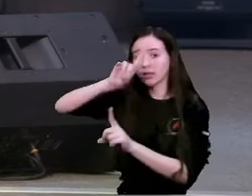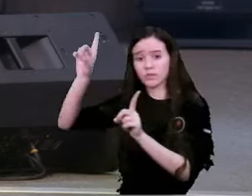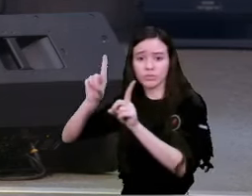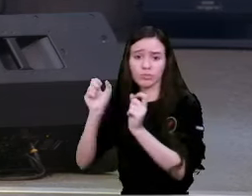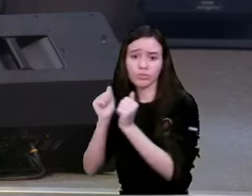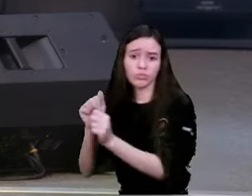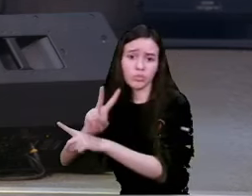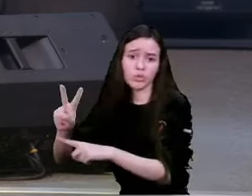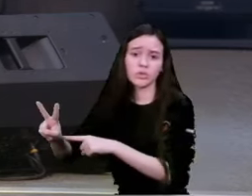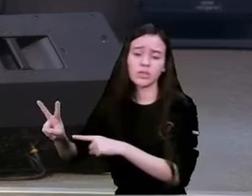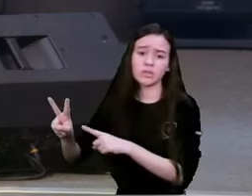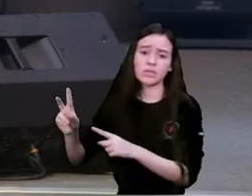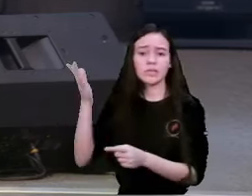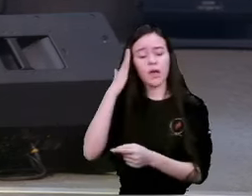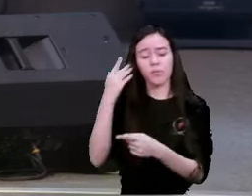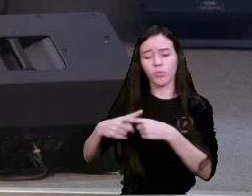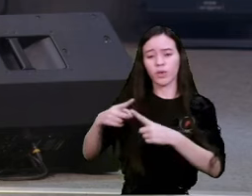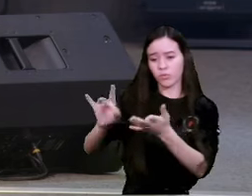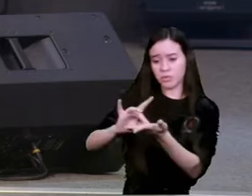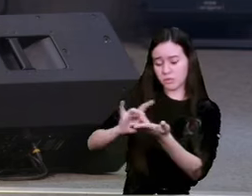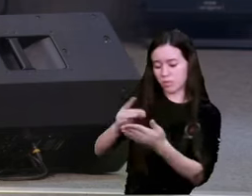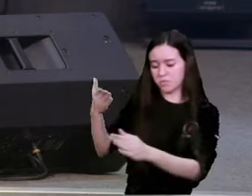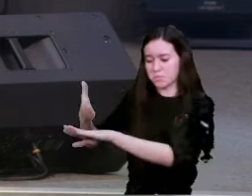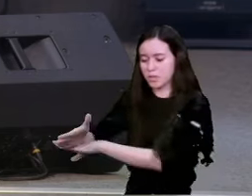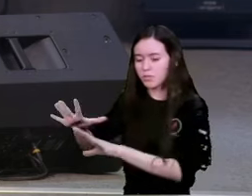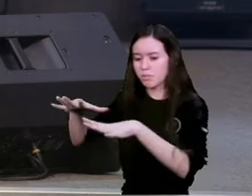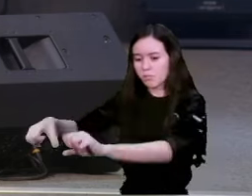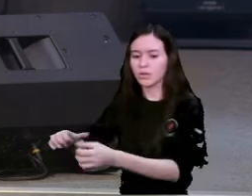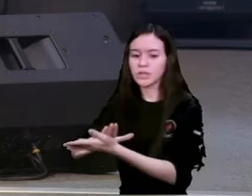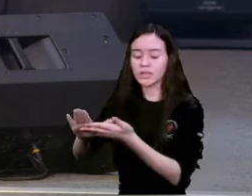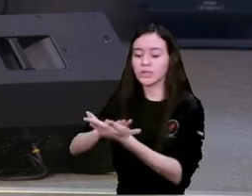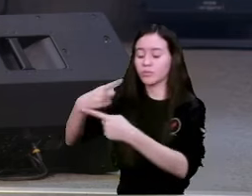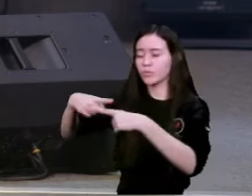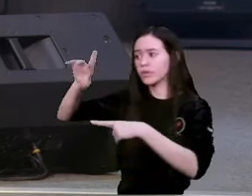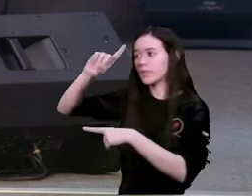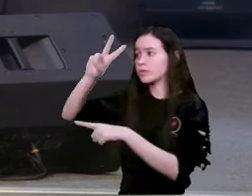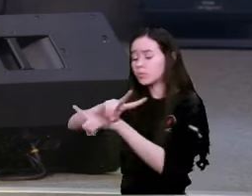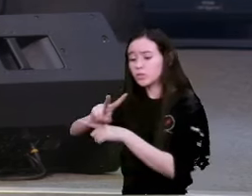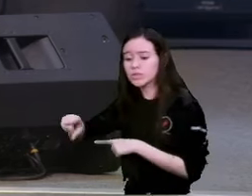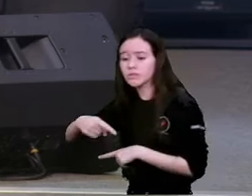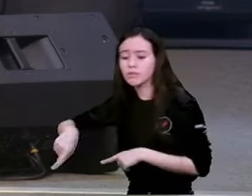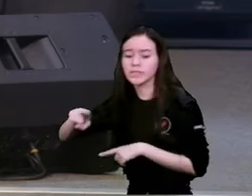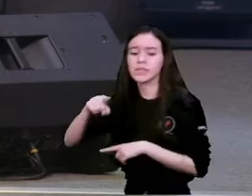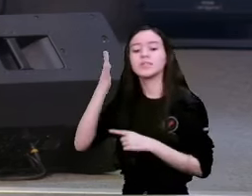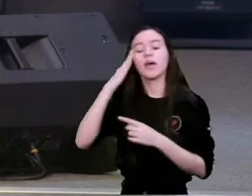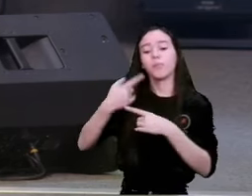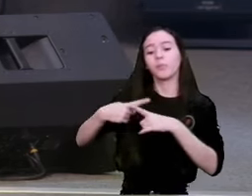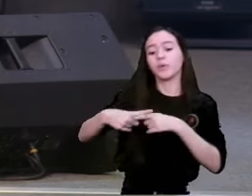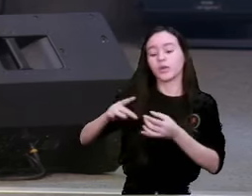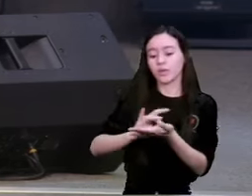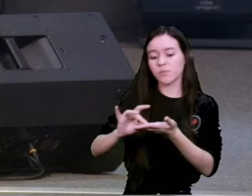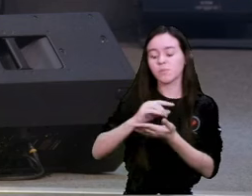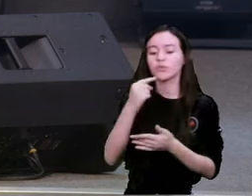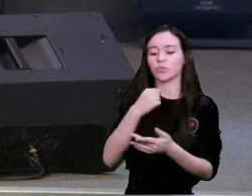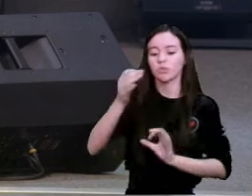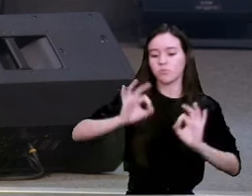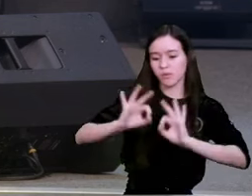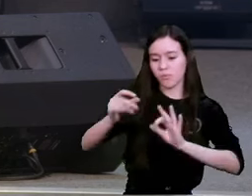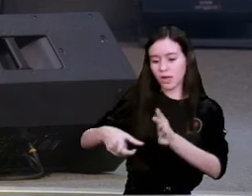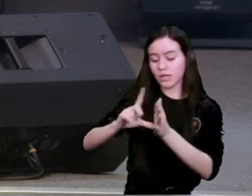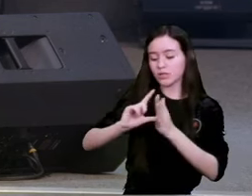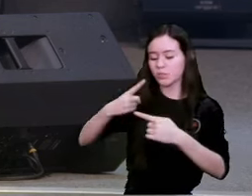nem cogitou uma guerra? Era porque eu guardava vocês. Sabe por que o inimigo não conseguiu exercer os projetos dele antes?